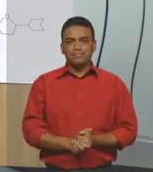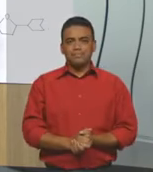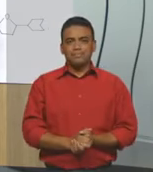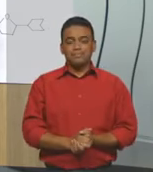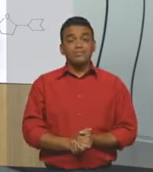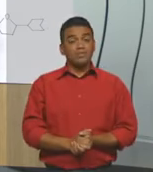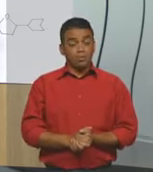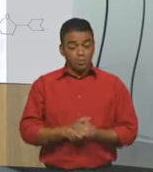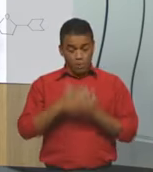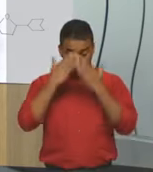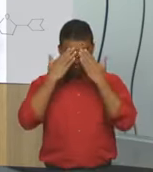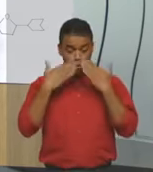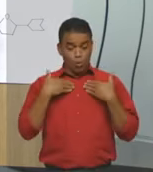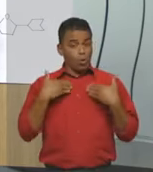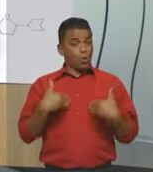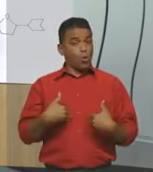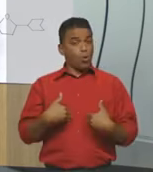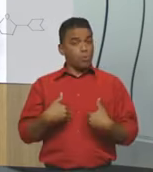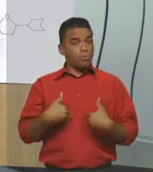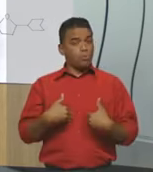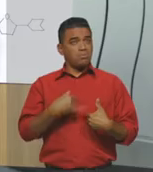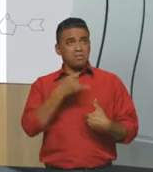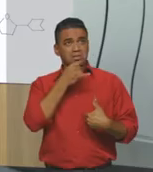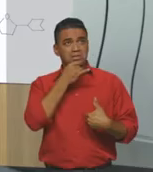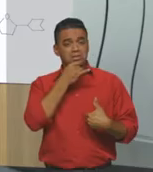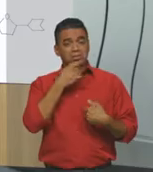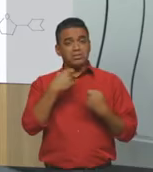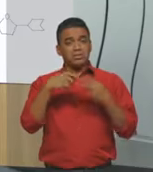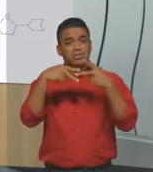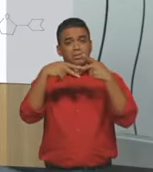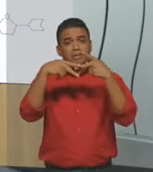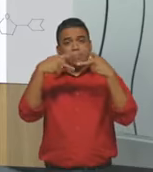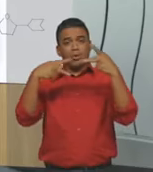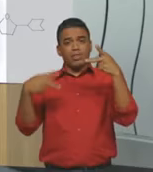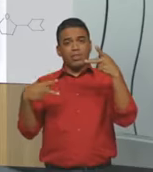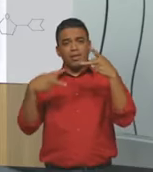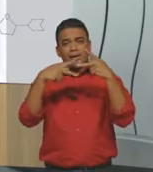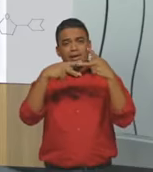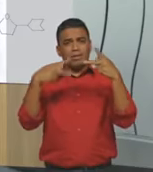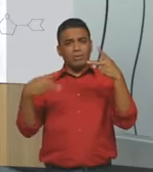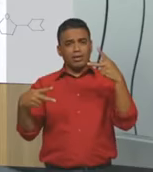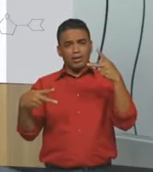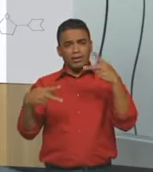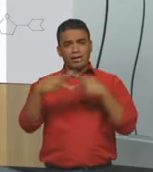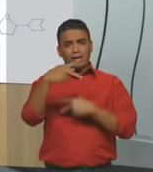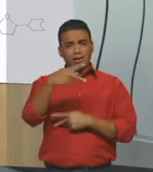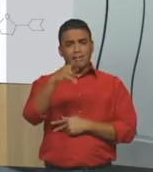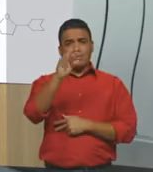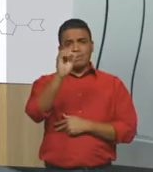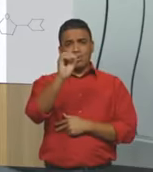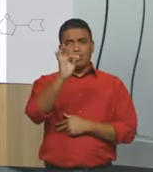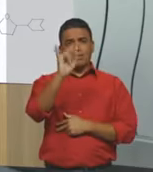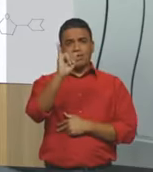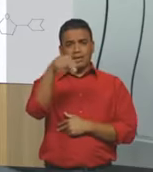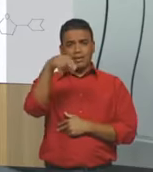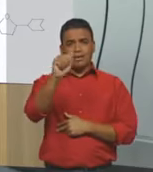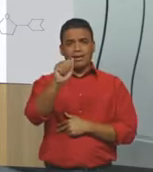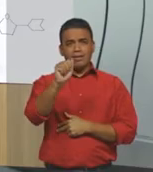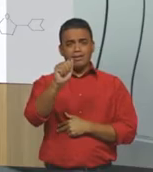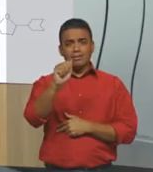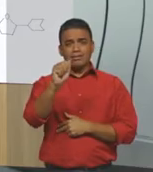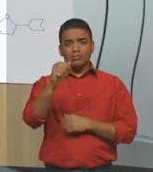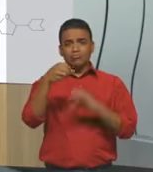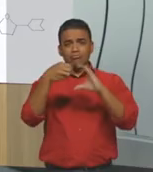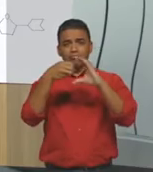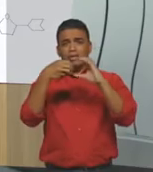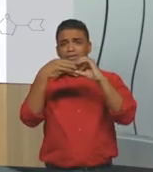o meu corpo está precisando, por exemplo, de uma proteína, lá na célula para fazer essa proteína, uma